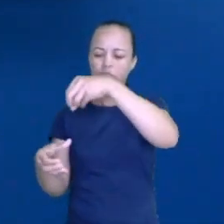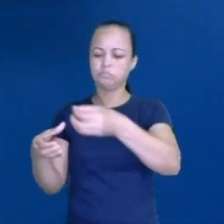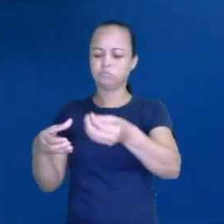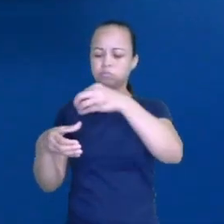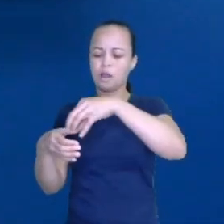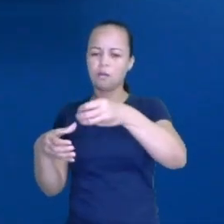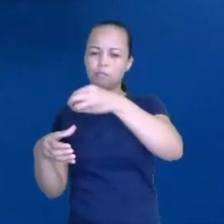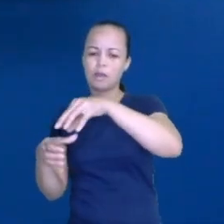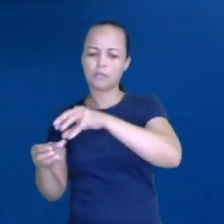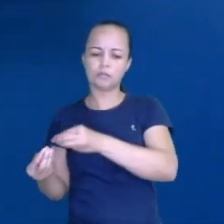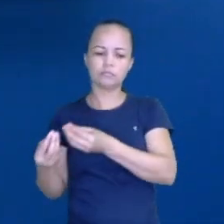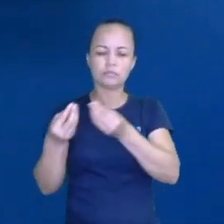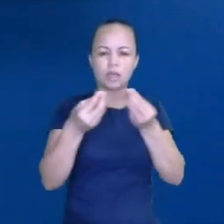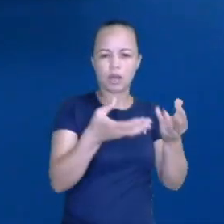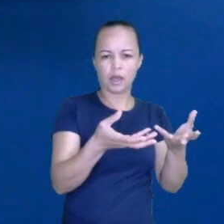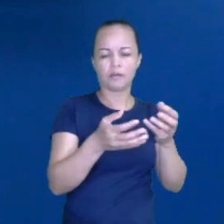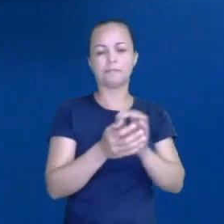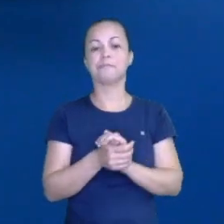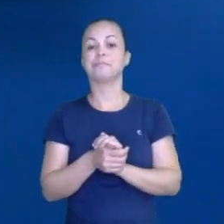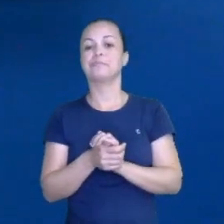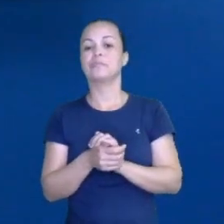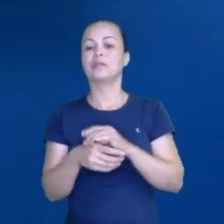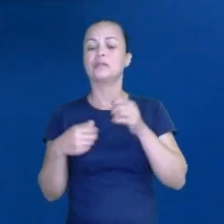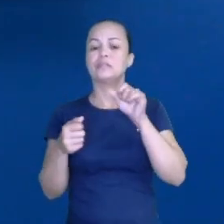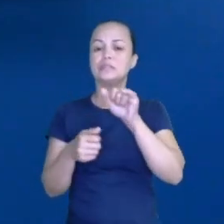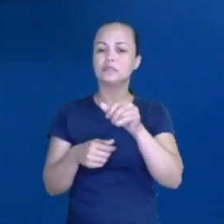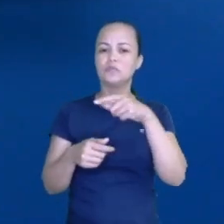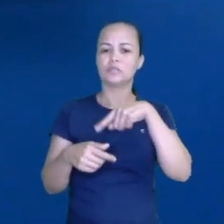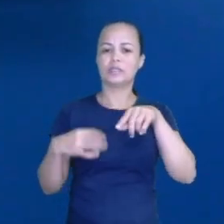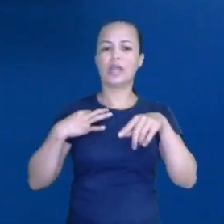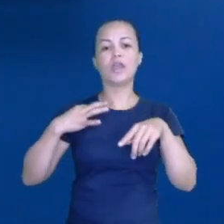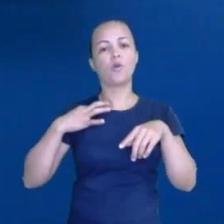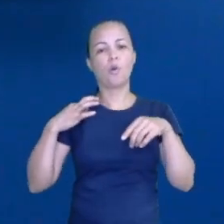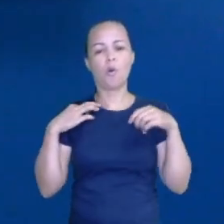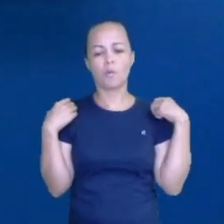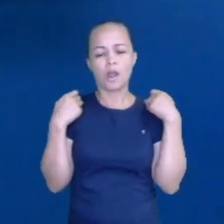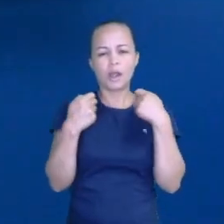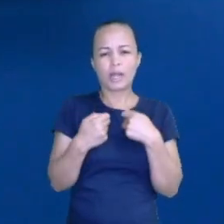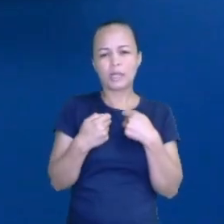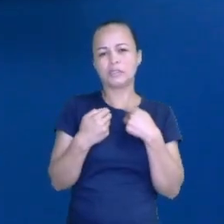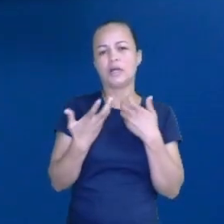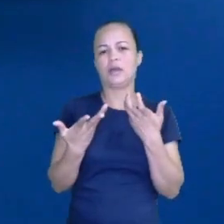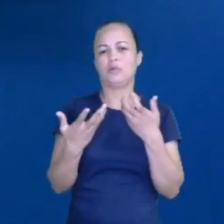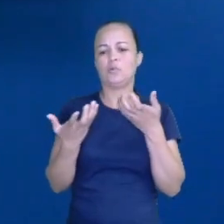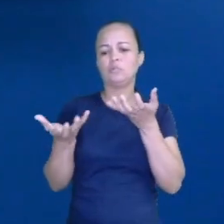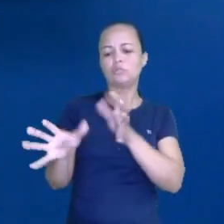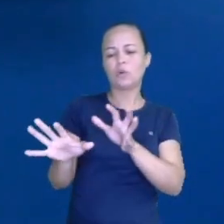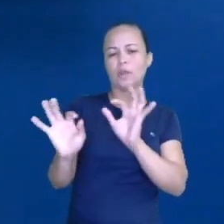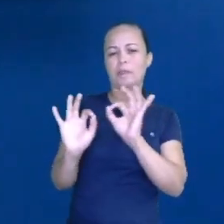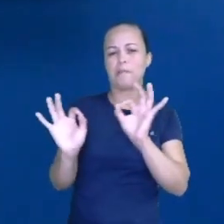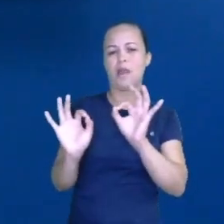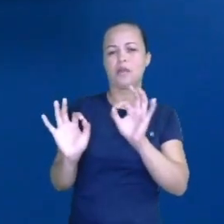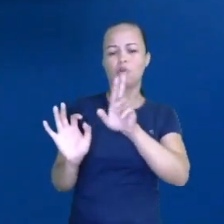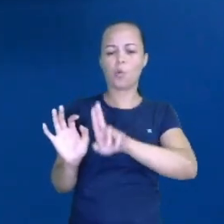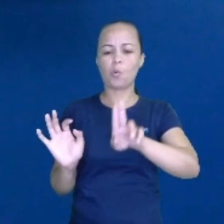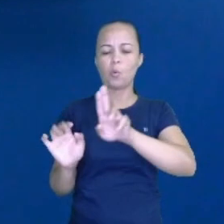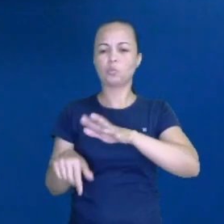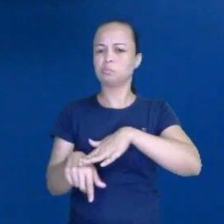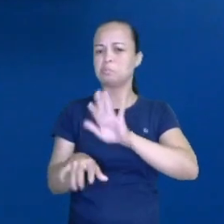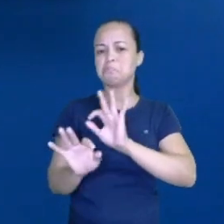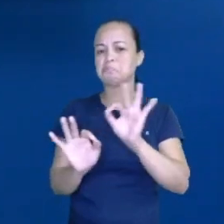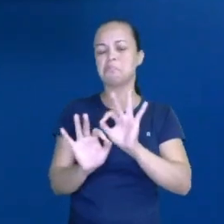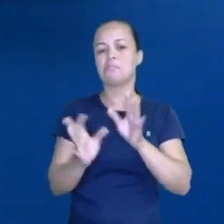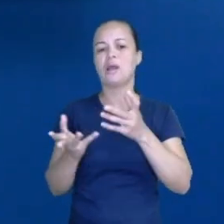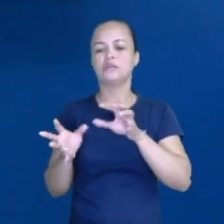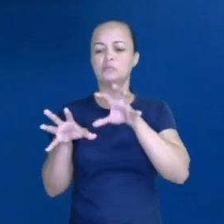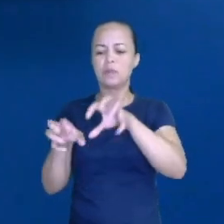tem casacos que possa doar, você faz doação também para essas pessoas. Então, a moradia é um direito de